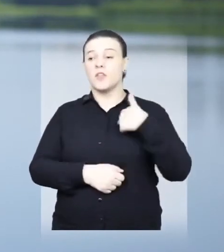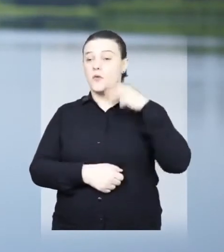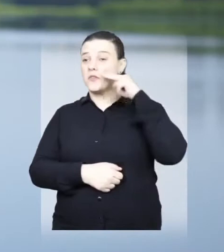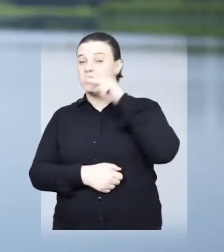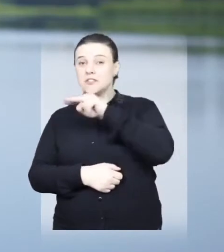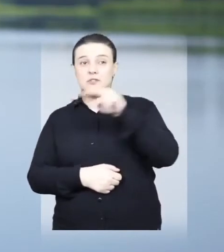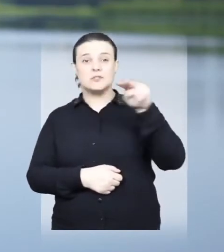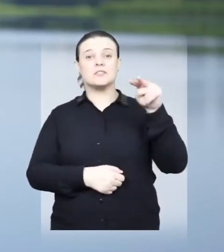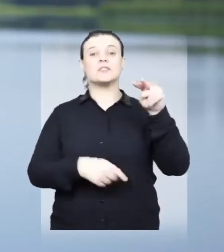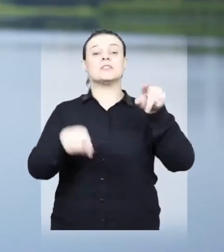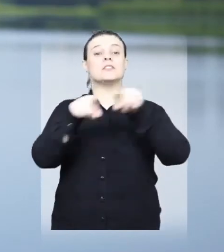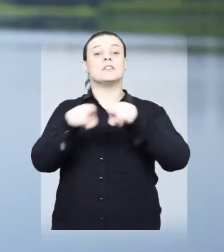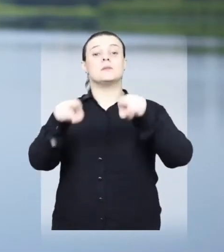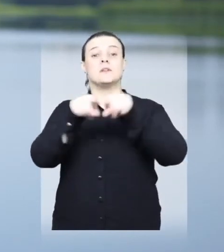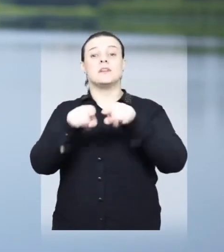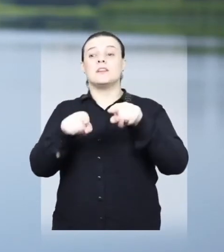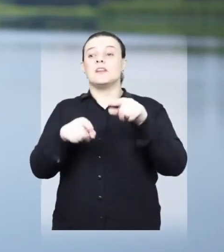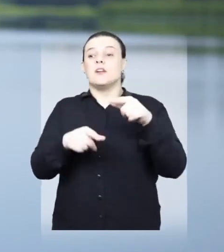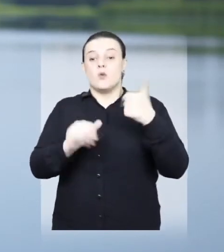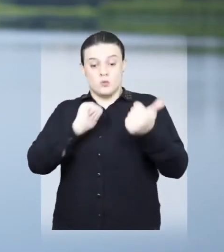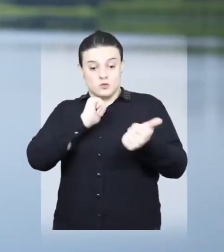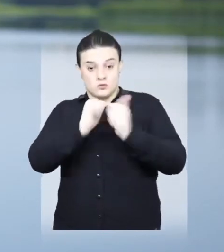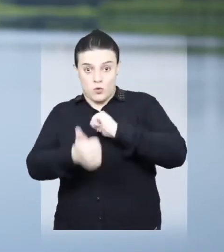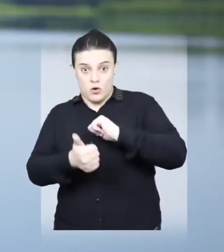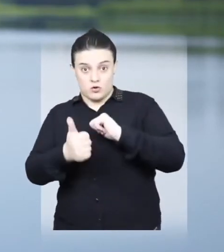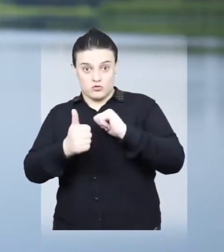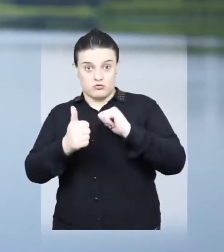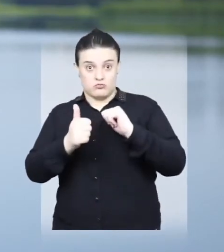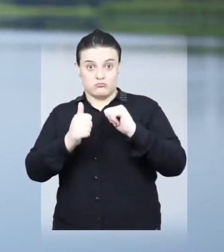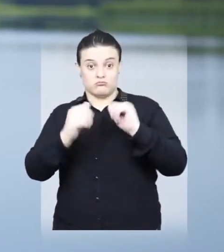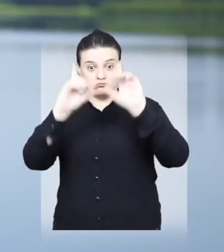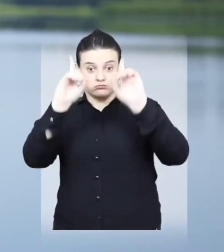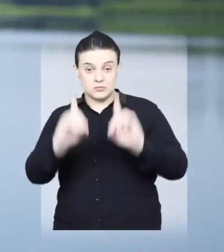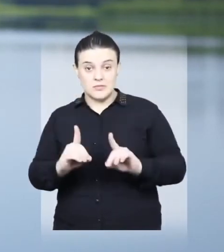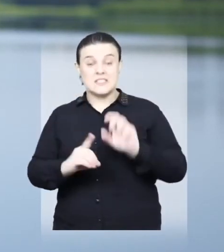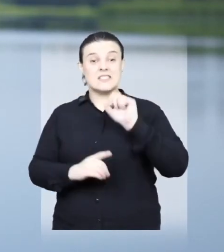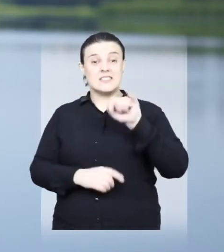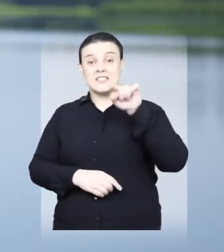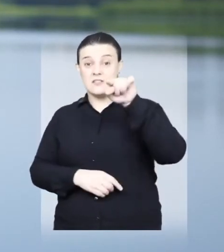eu vejo que no esporte paralímpico,